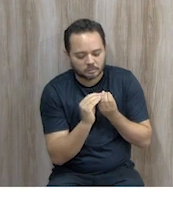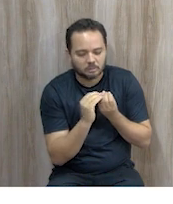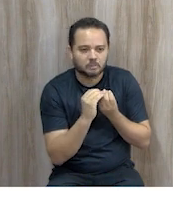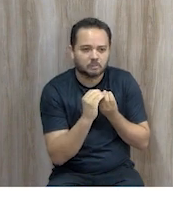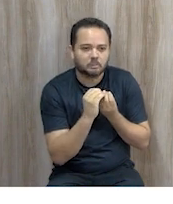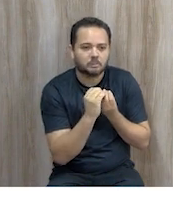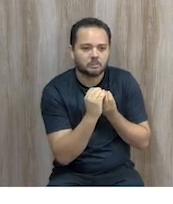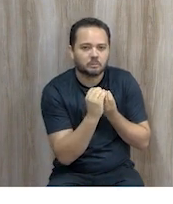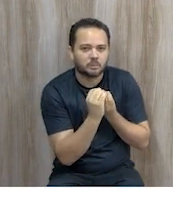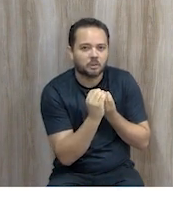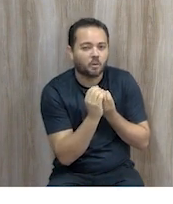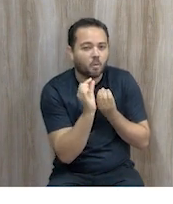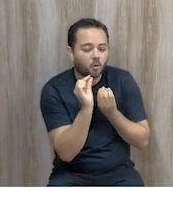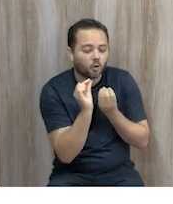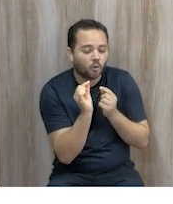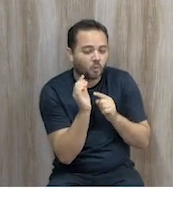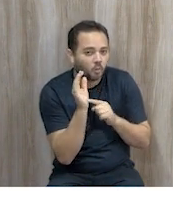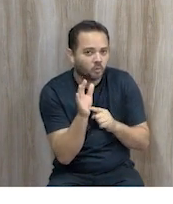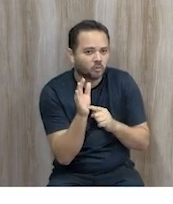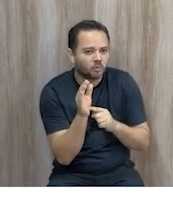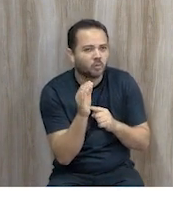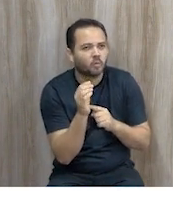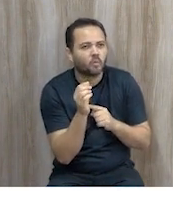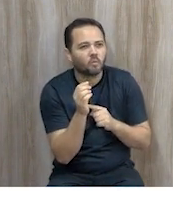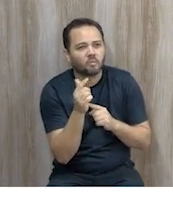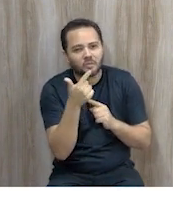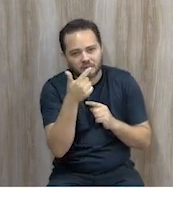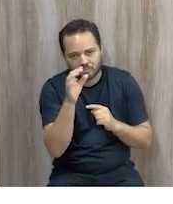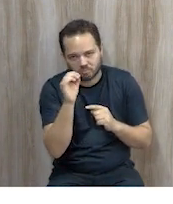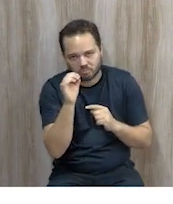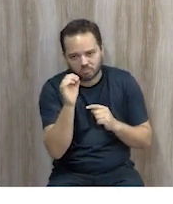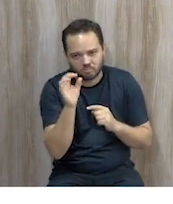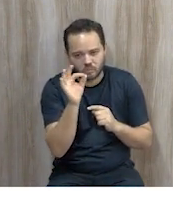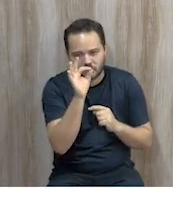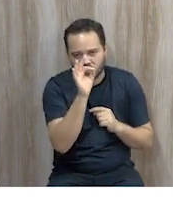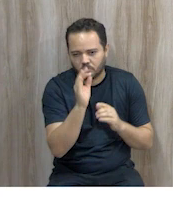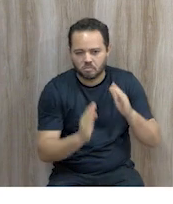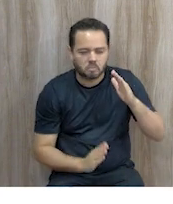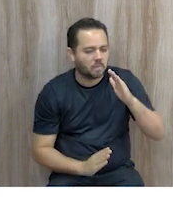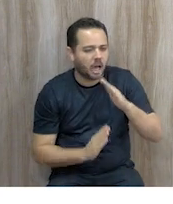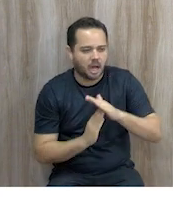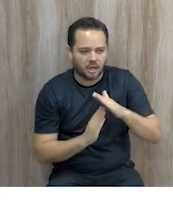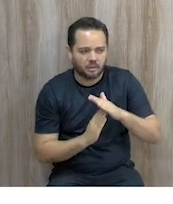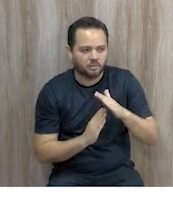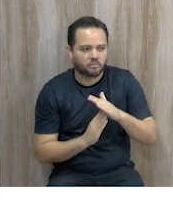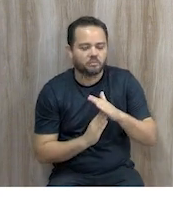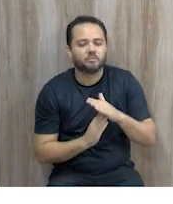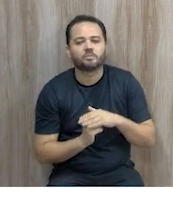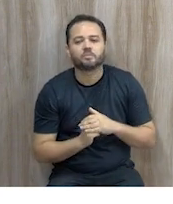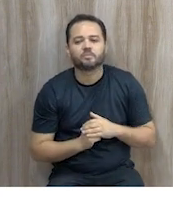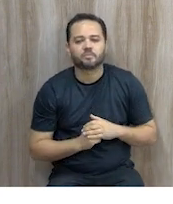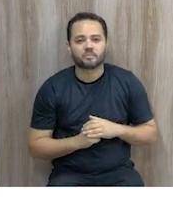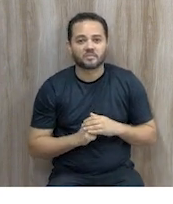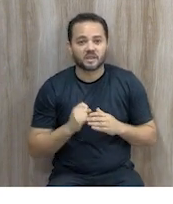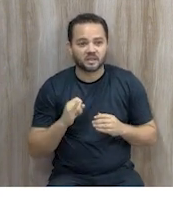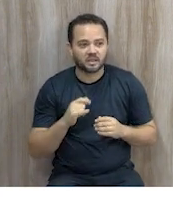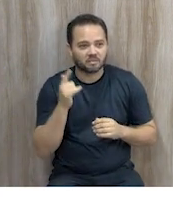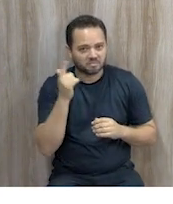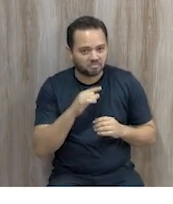é esse pouquinho? No máximo 20% do enxerto, tá? Então, a gente precisa tomar bastante cuidado com isso para não ter risco de